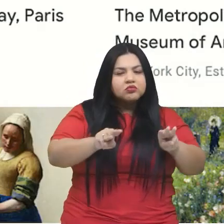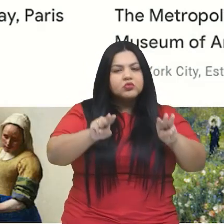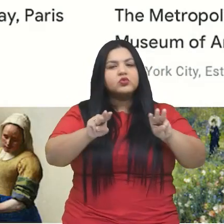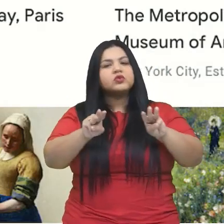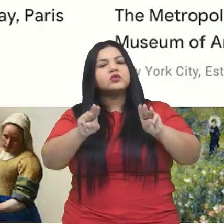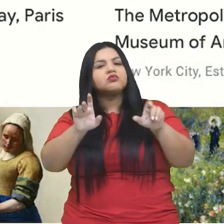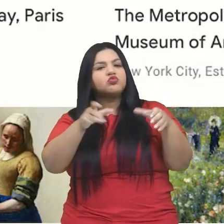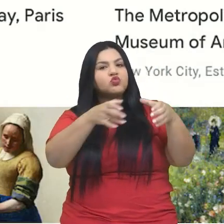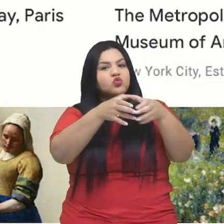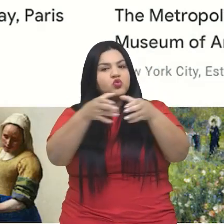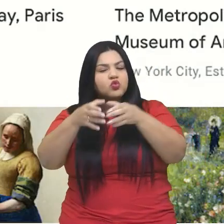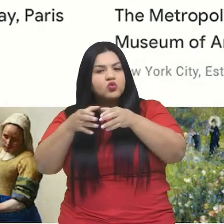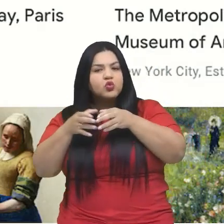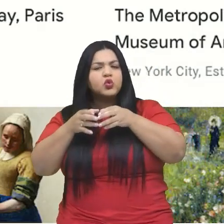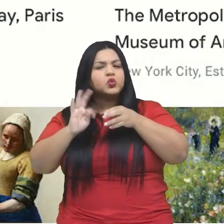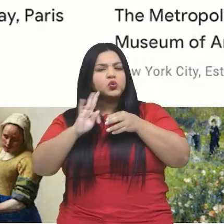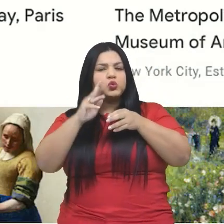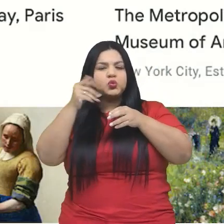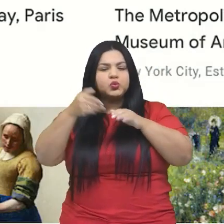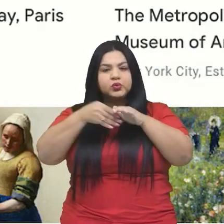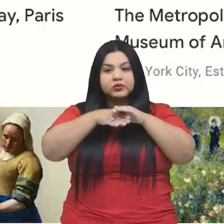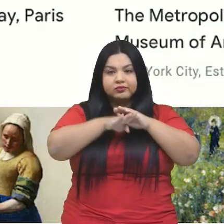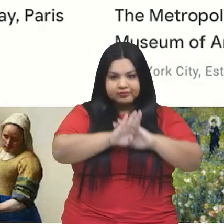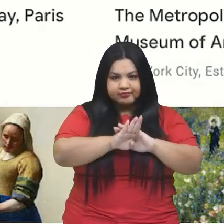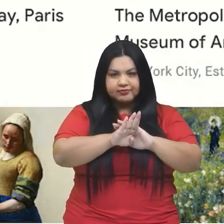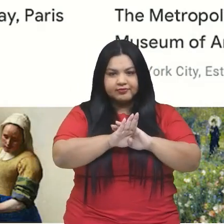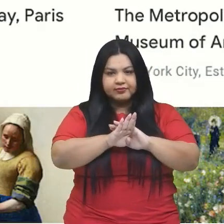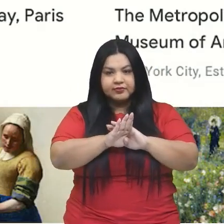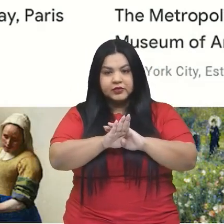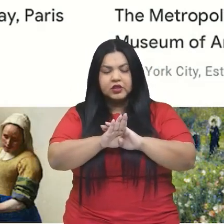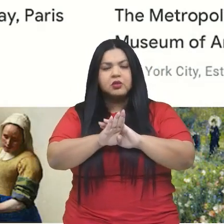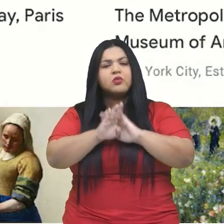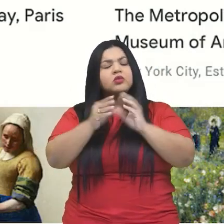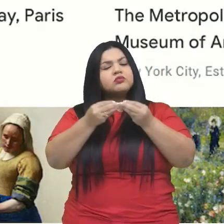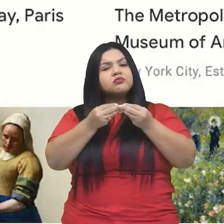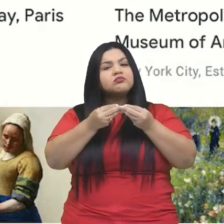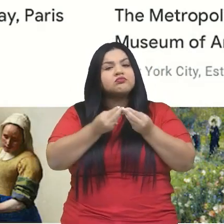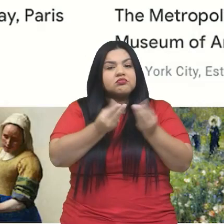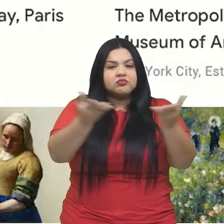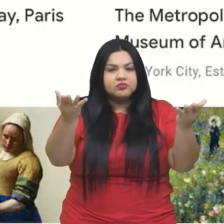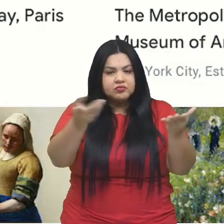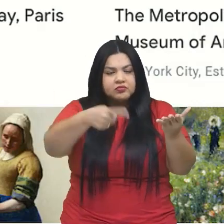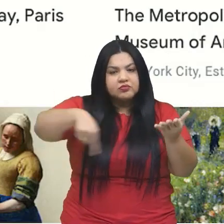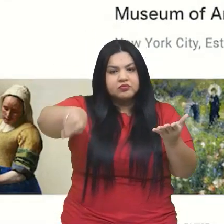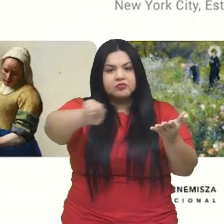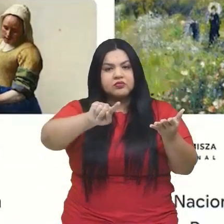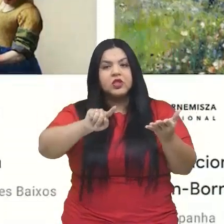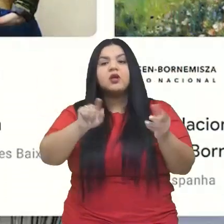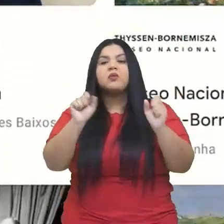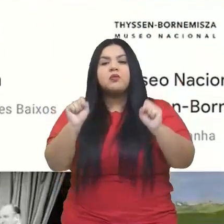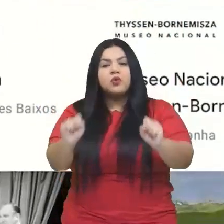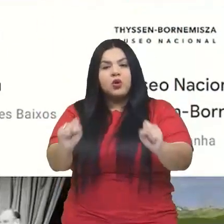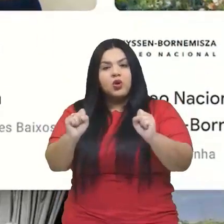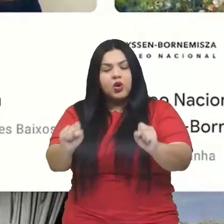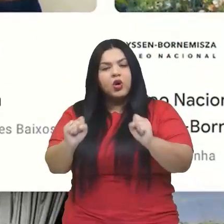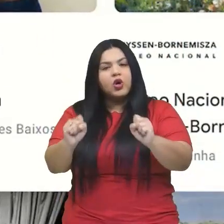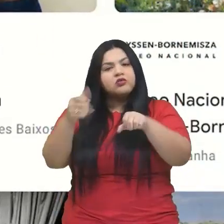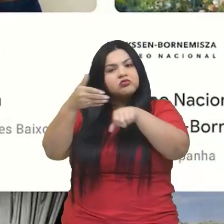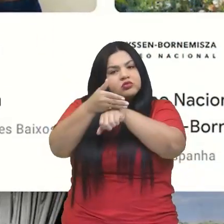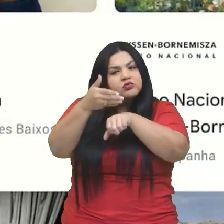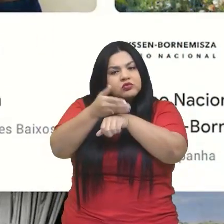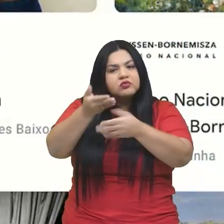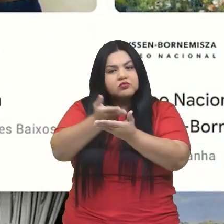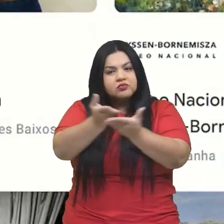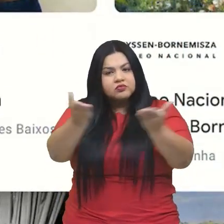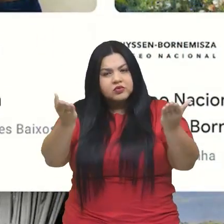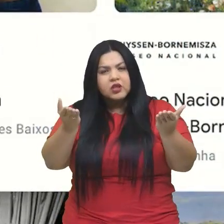coleções, né, do acervo que pode ser aí, né, disponível, que está disponível e que pode ser acessado por vocês. Então,